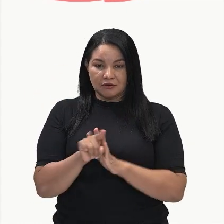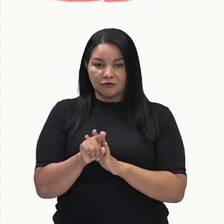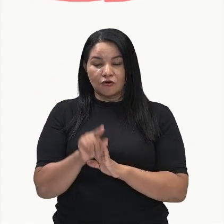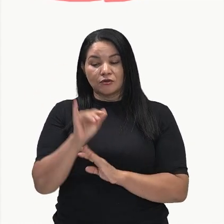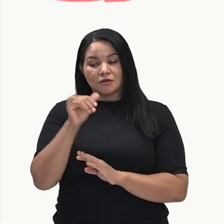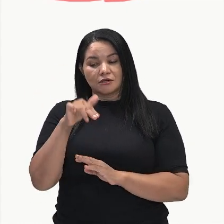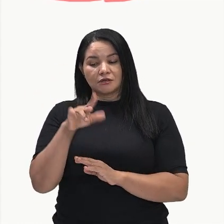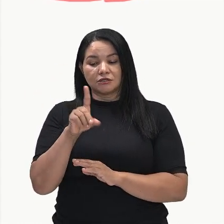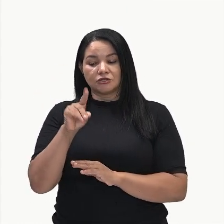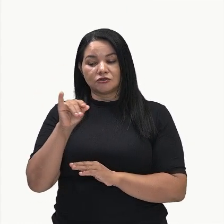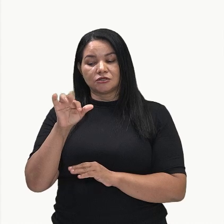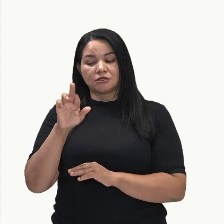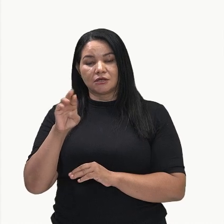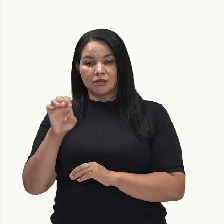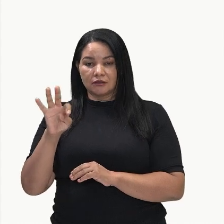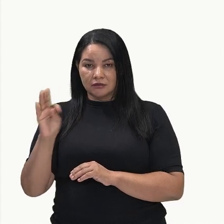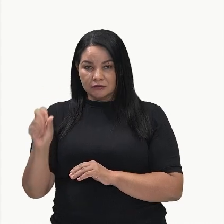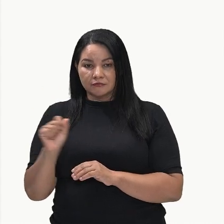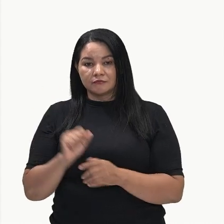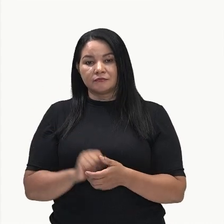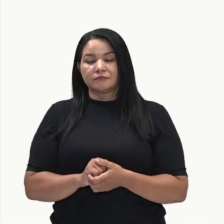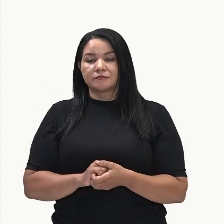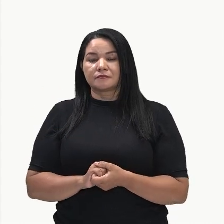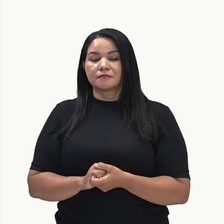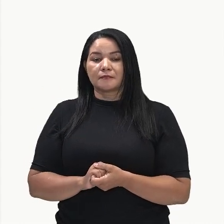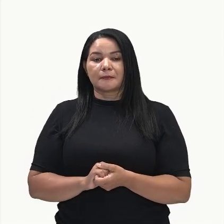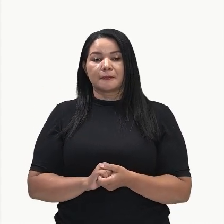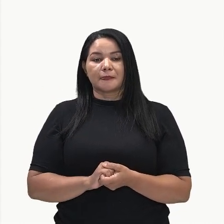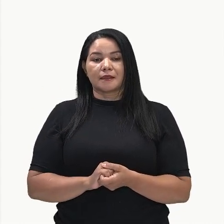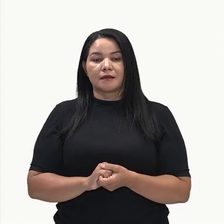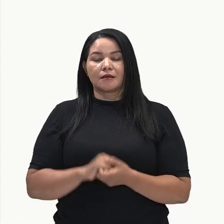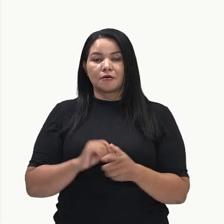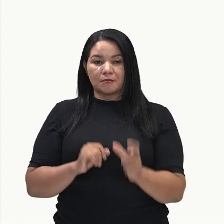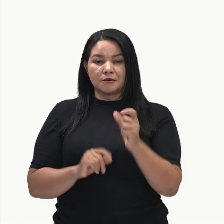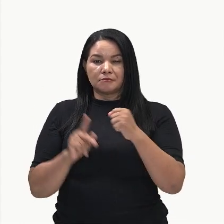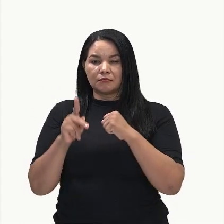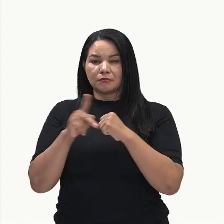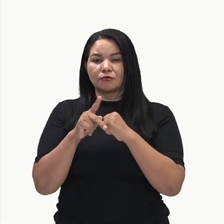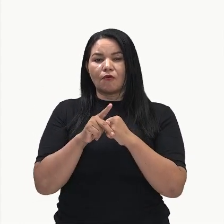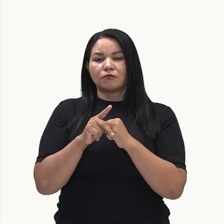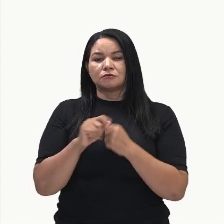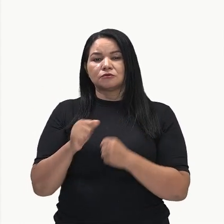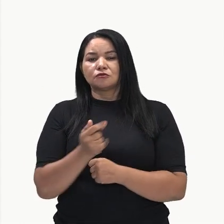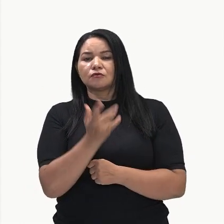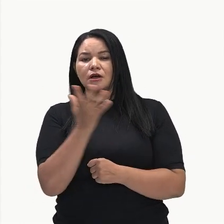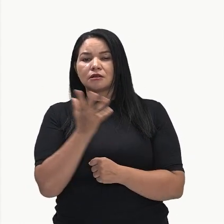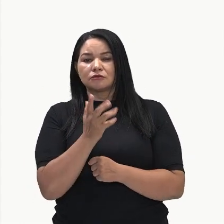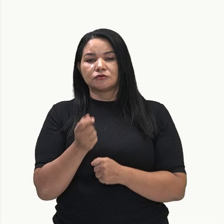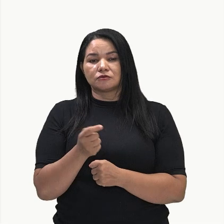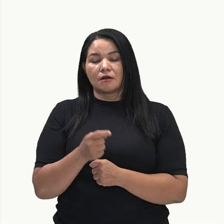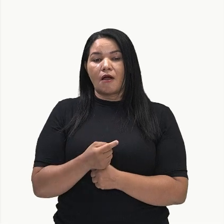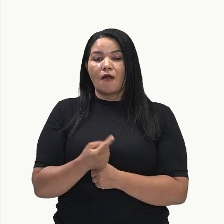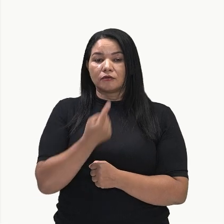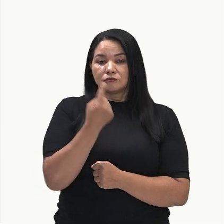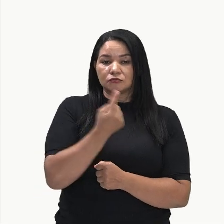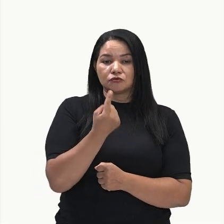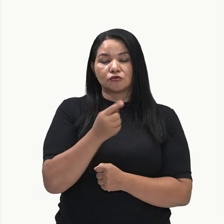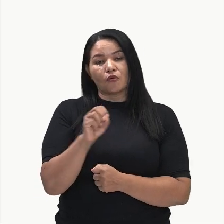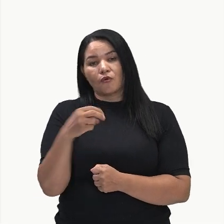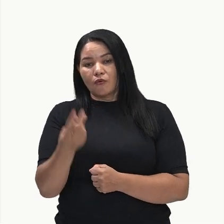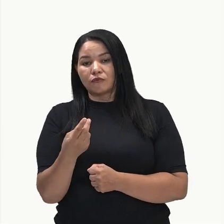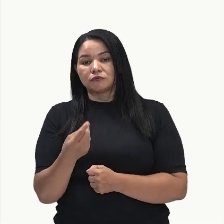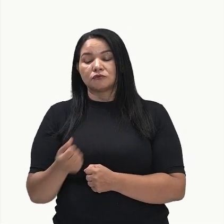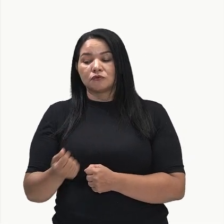ou quem virá à festa. Agora, quanto, quanta, quantos, quantas, para perguntar